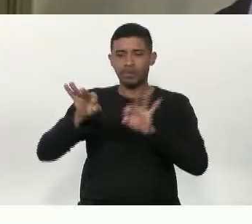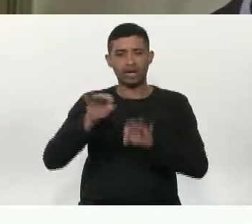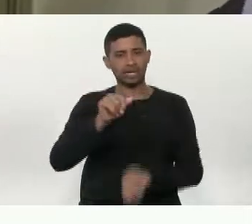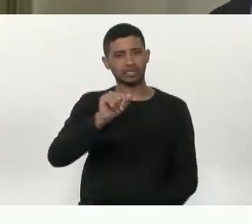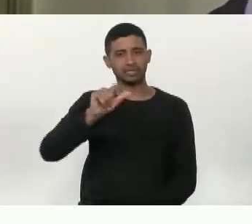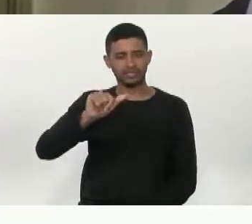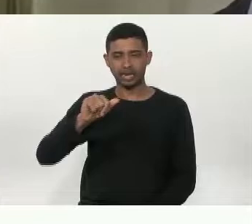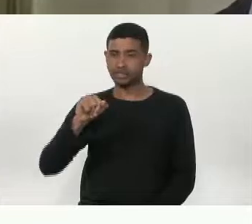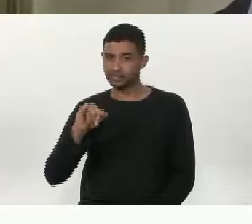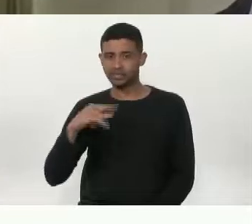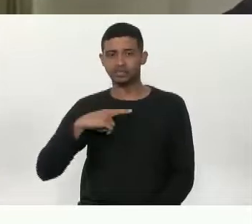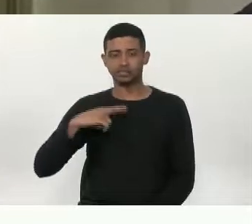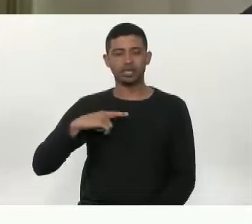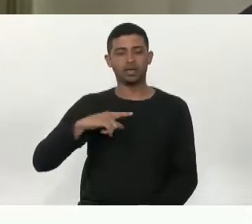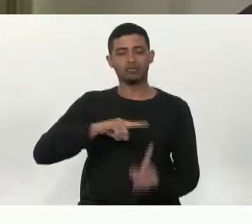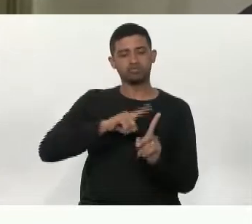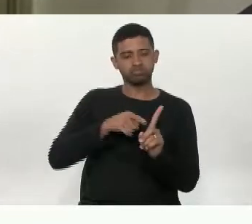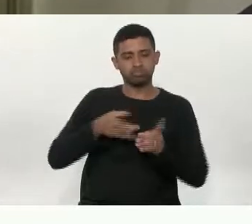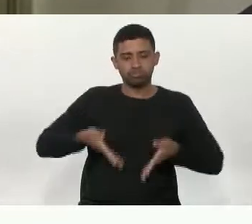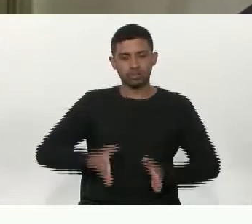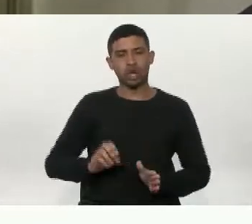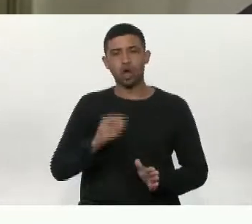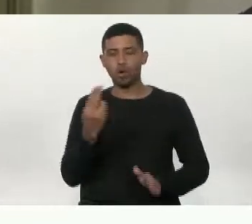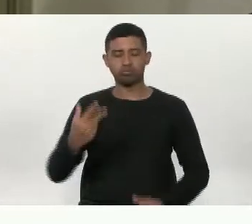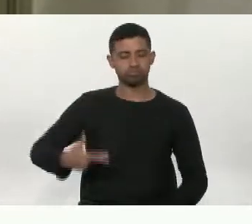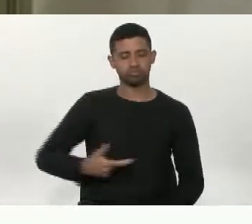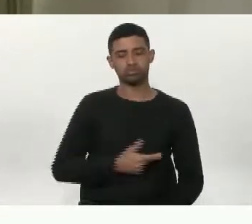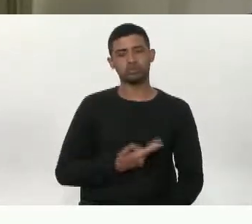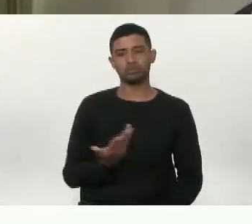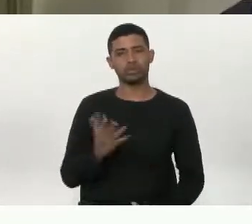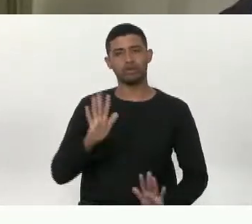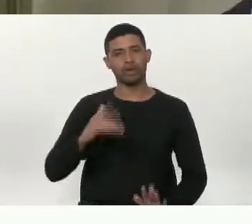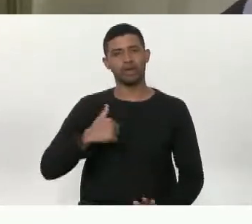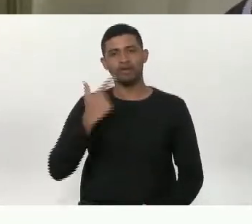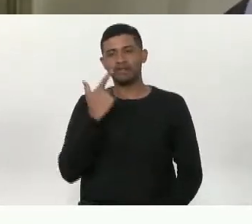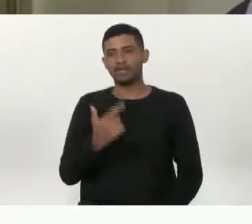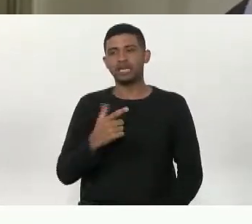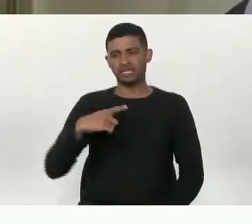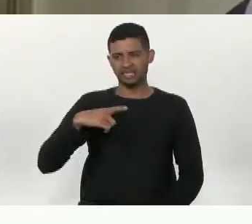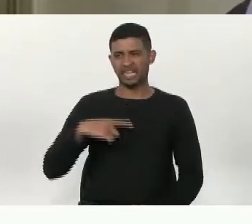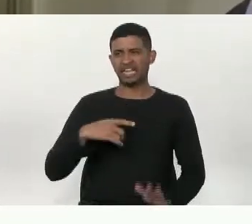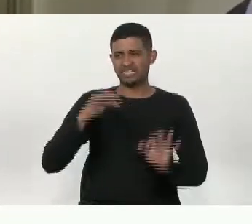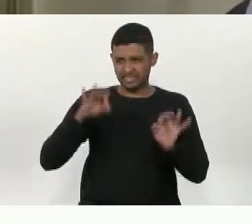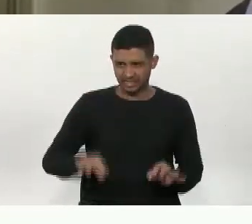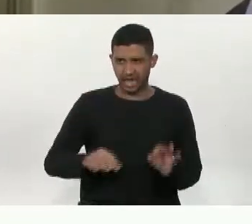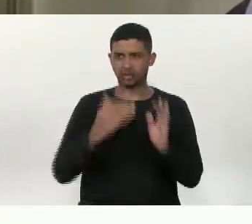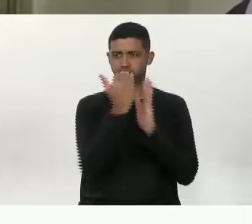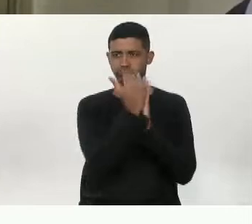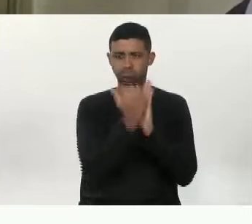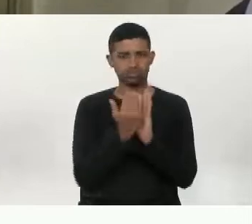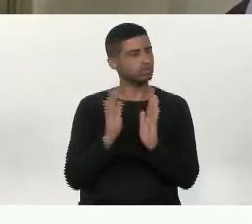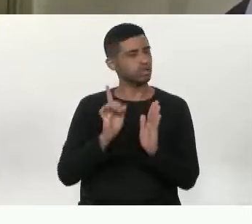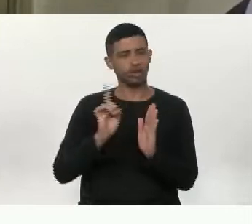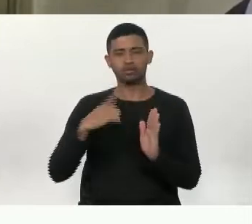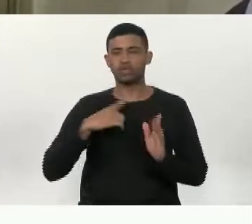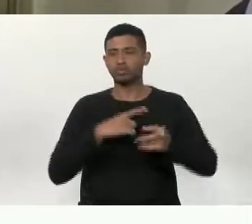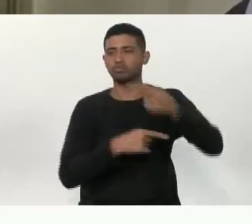um parto, e quando tinha cesariana, esses 2 entravam na cesariana. Mas não tinha especificamente ninguém escalado para isso. O plantão era um